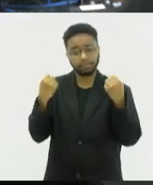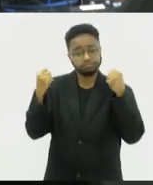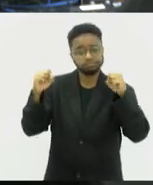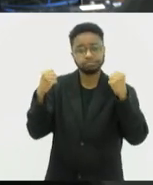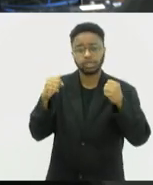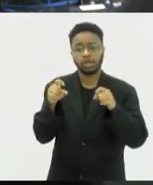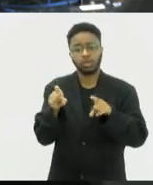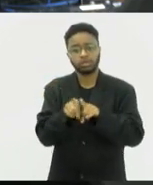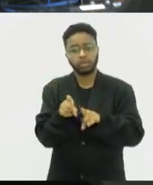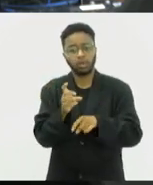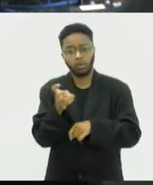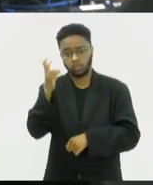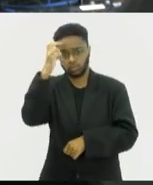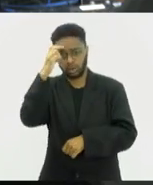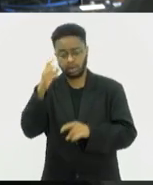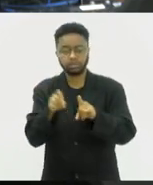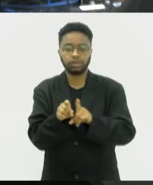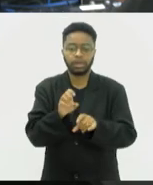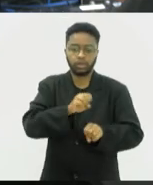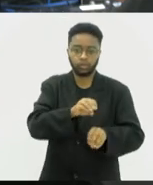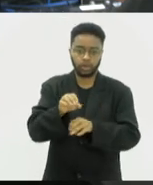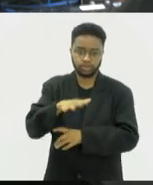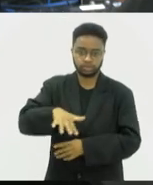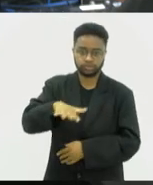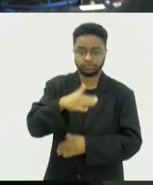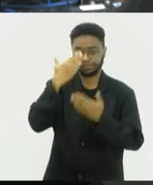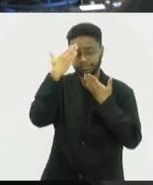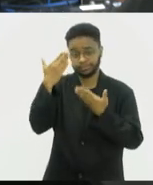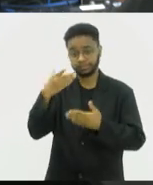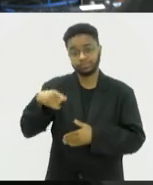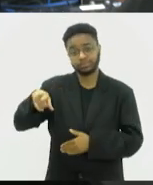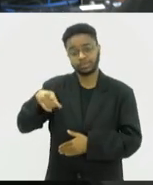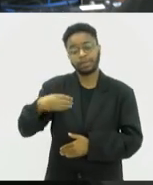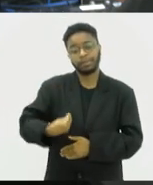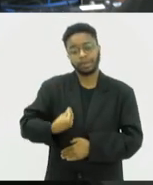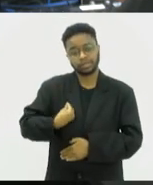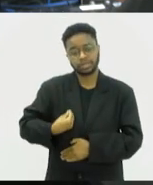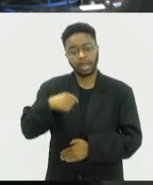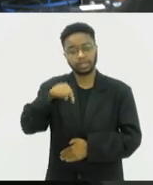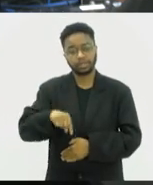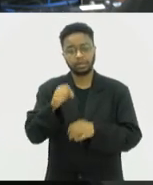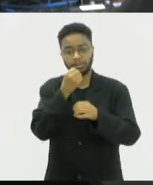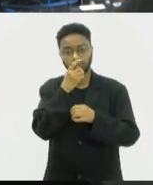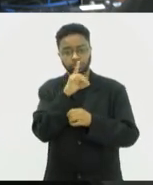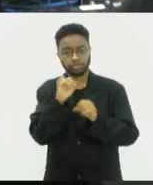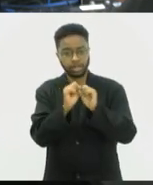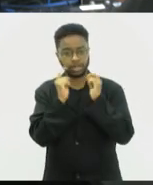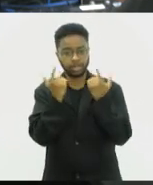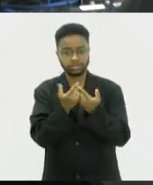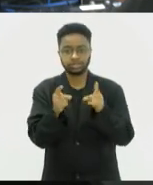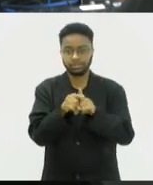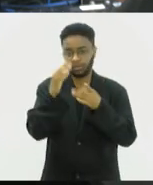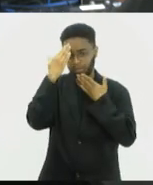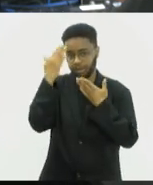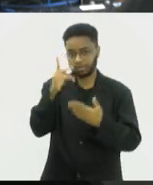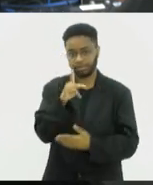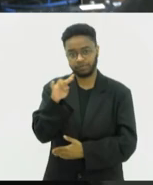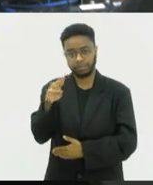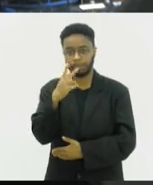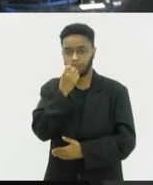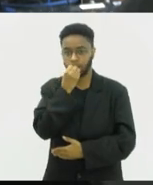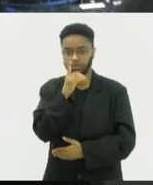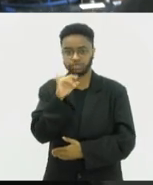atividades culturais e também educativas. Agradece a presença dele aqui no Bom Dia Alerje. Obrigado você também. Bom dia para